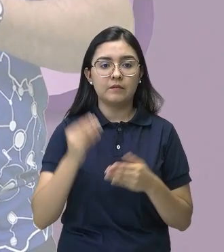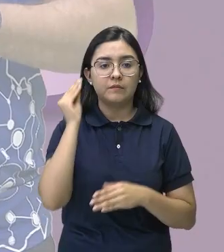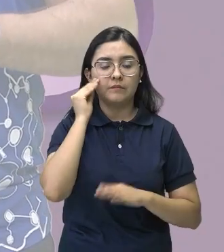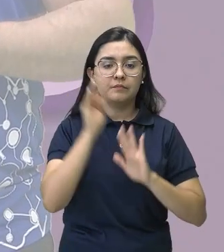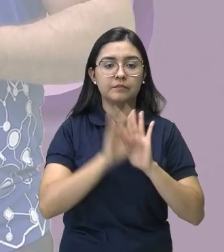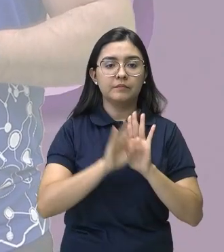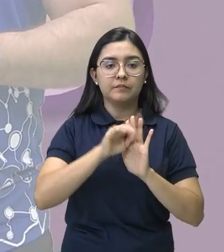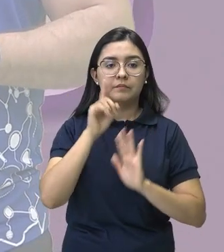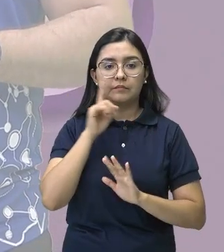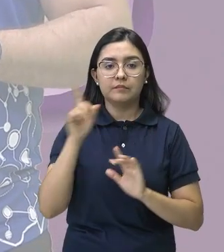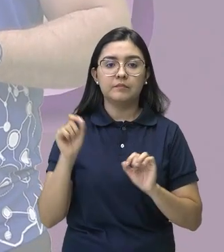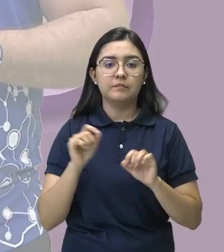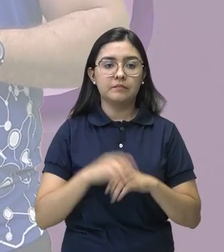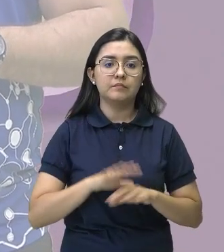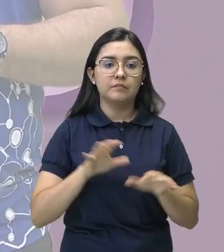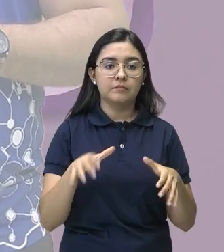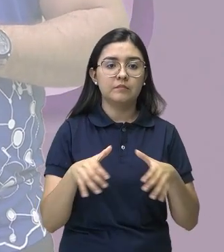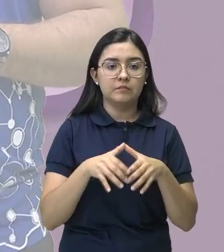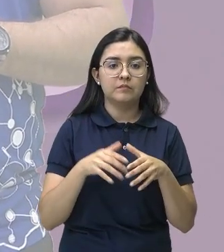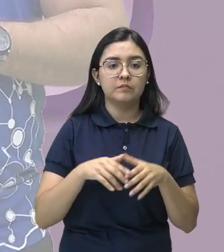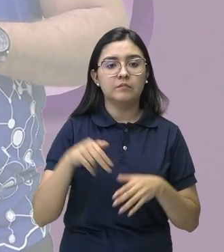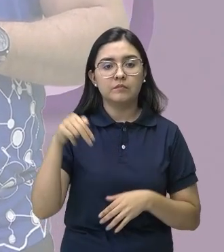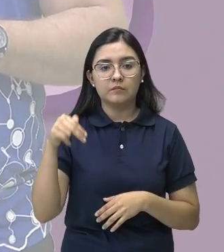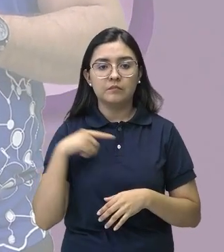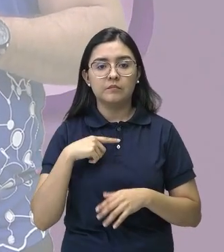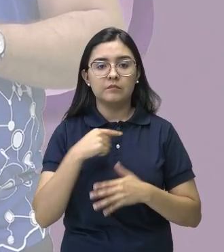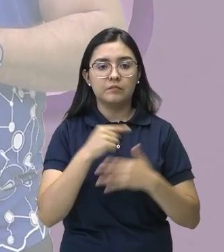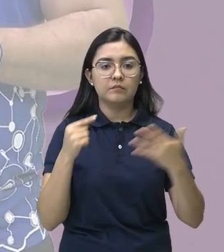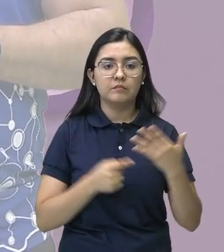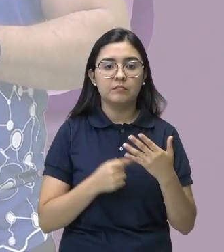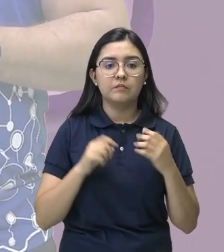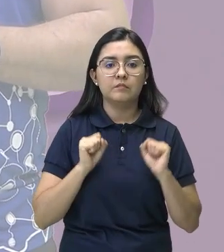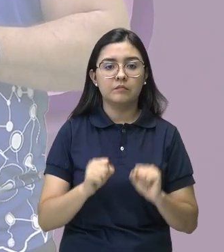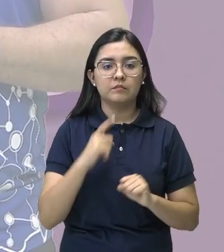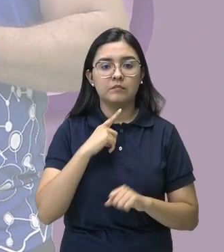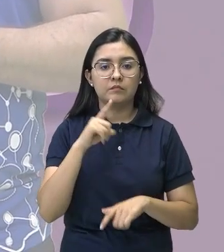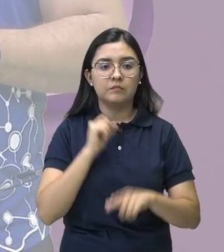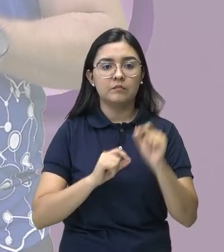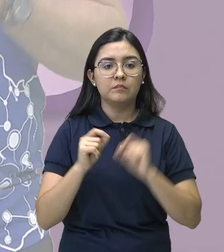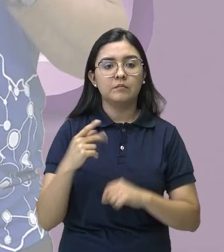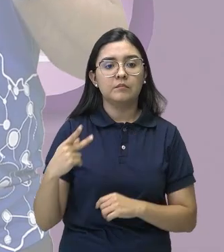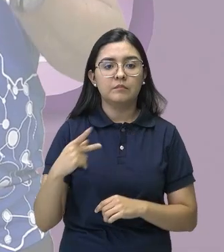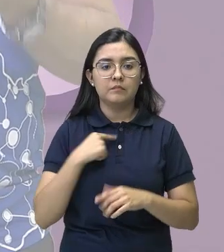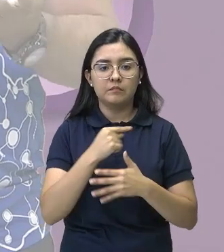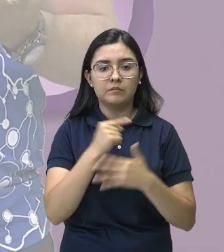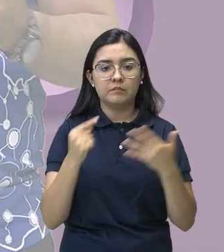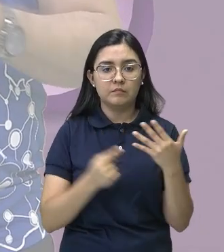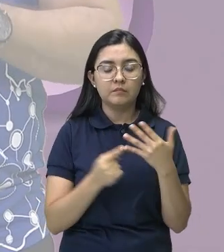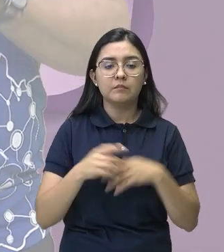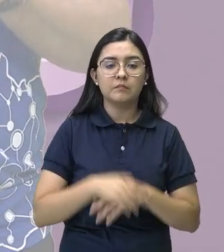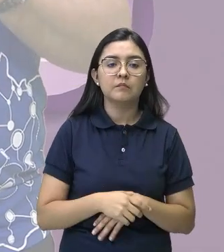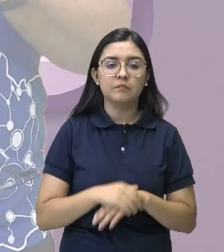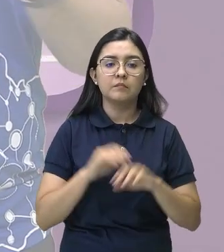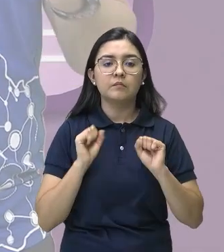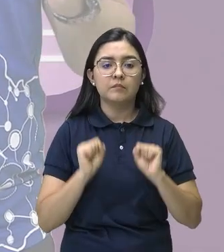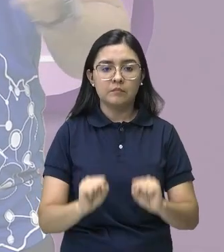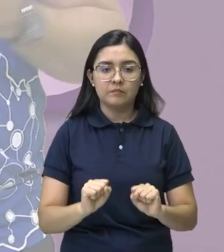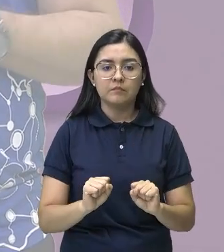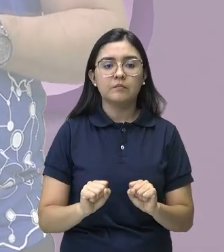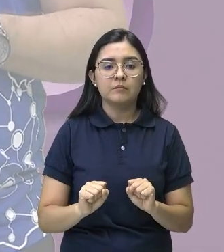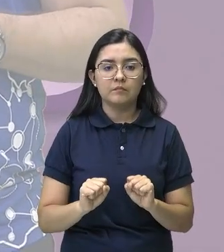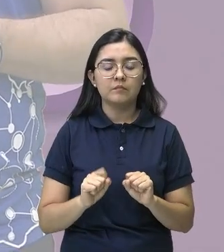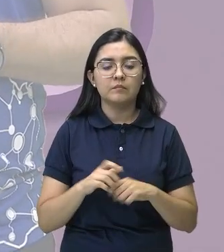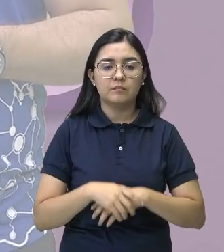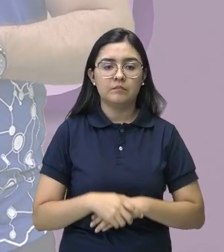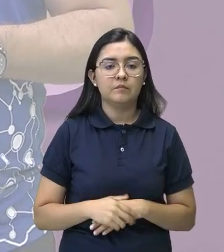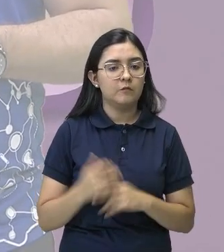texto. Considere um conjunto com N elementos, onde temos que escolher P elementos. A mesma coisa,